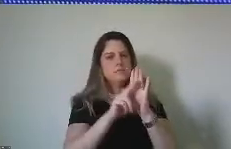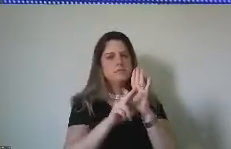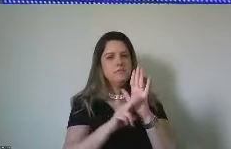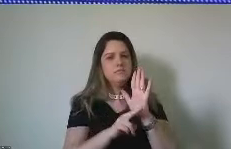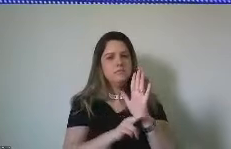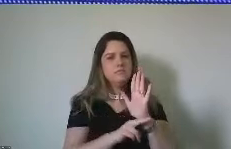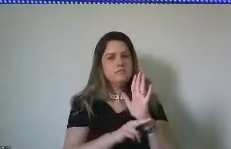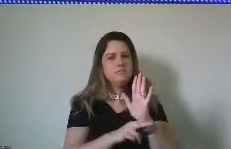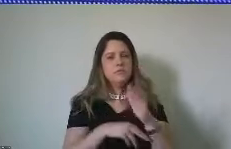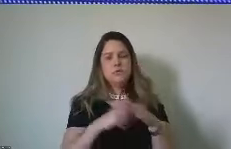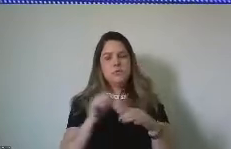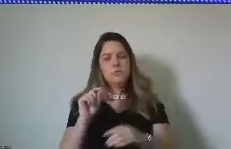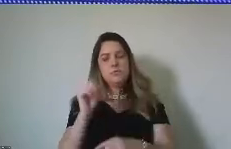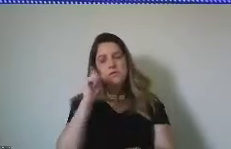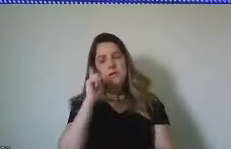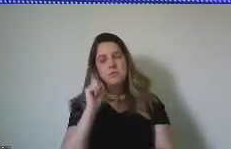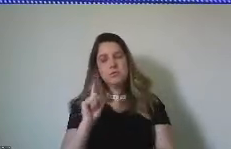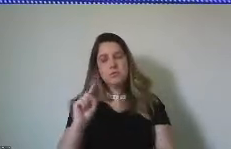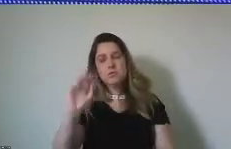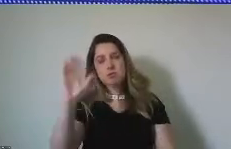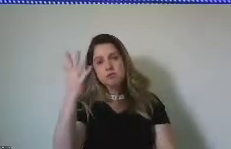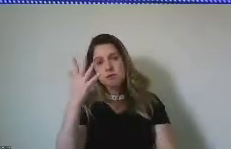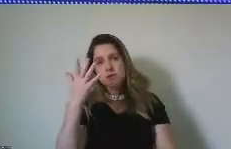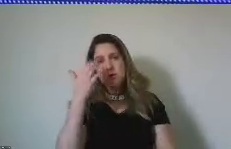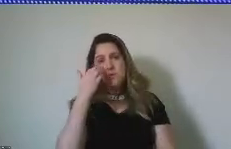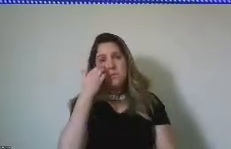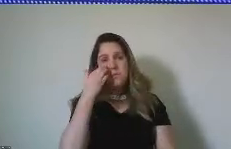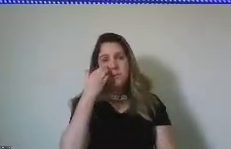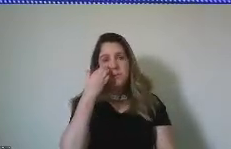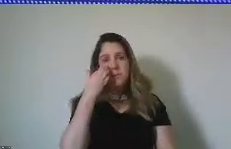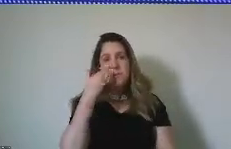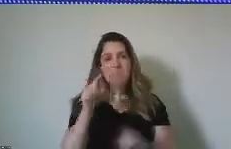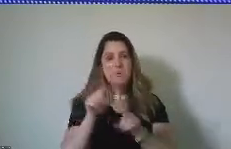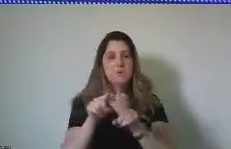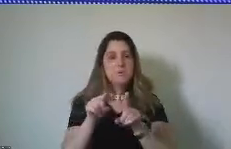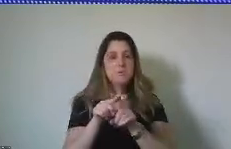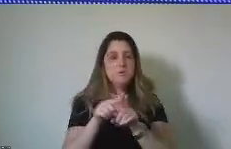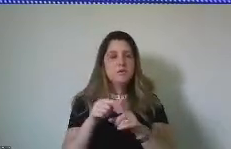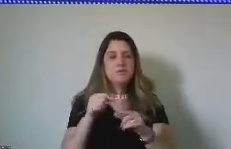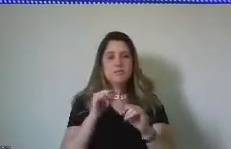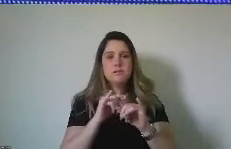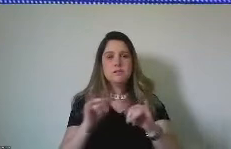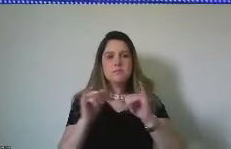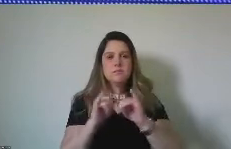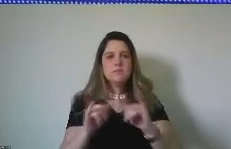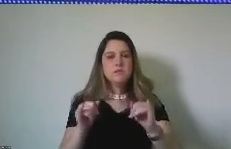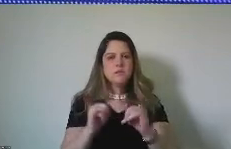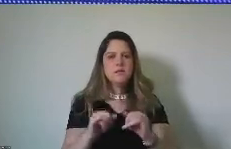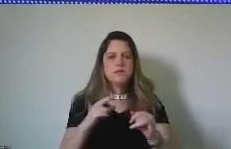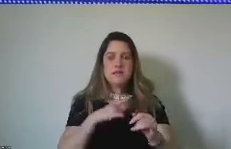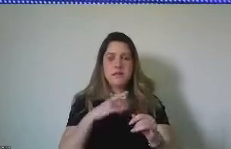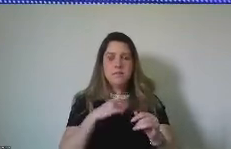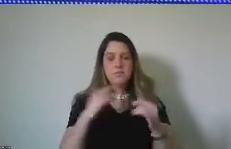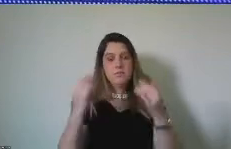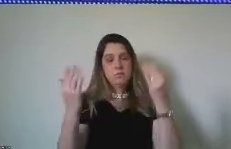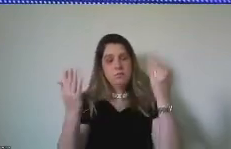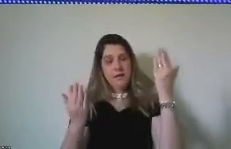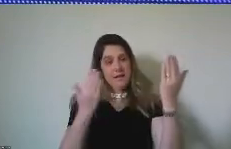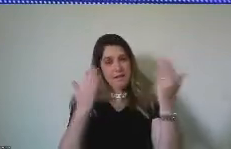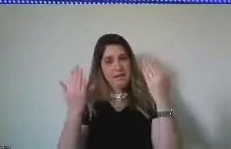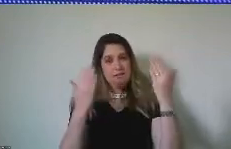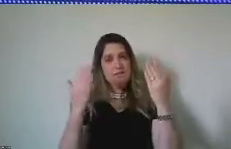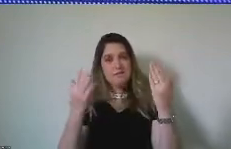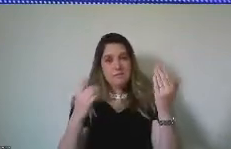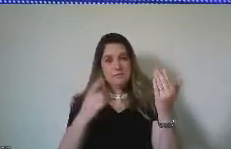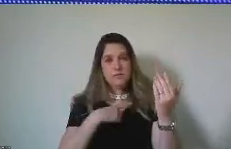nunca aconteceram e que não tem como afrontar essa divisão setor transmissão tivemos uma grande discussão no setor de movimento que foi